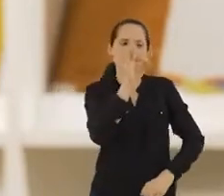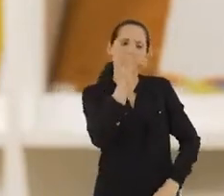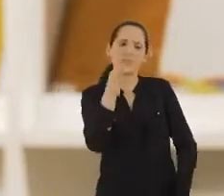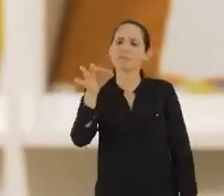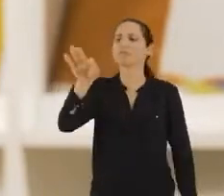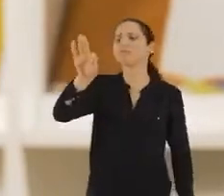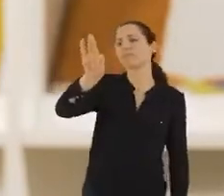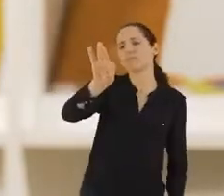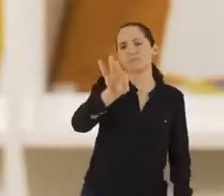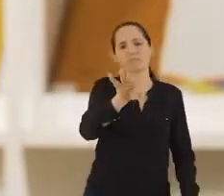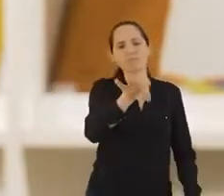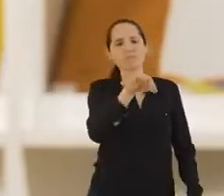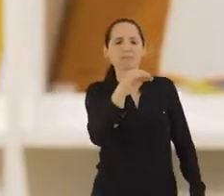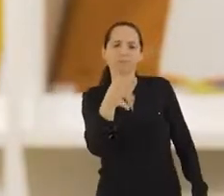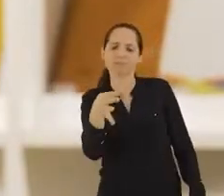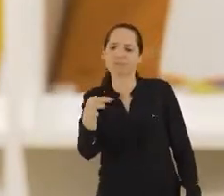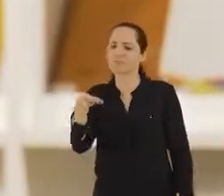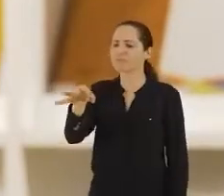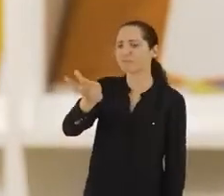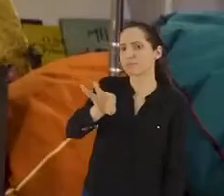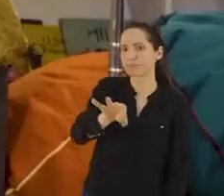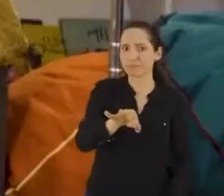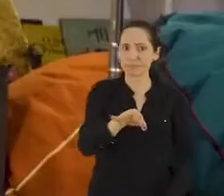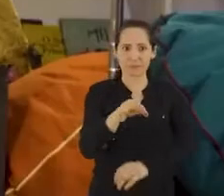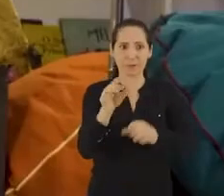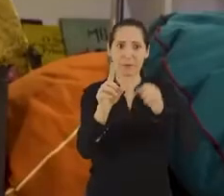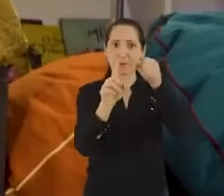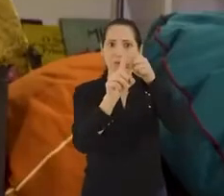descendo, descendo, descendo e um trincado no vidro.